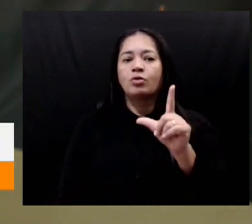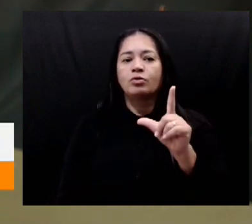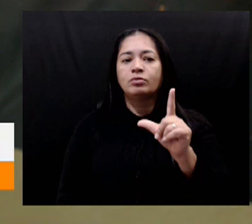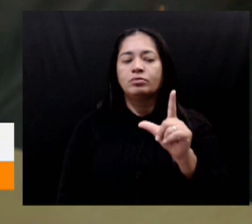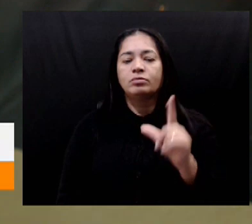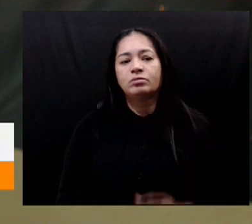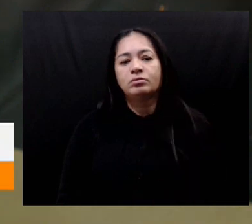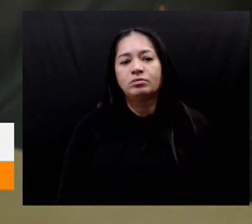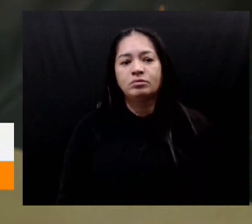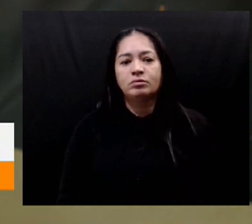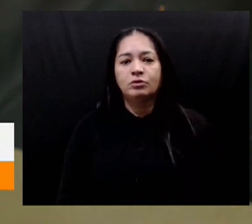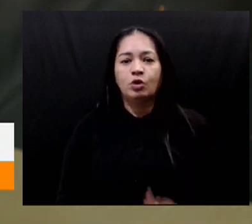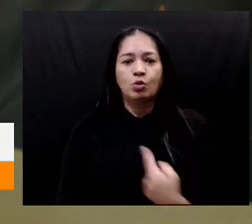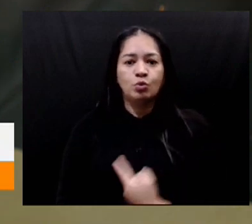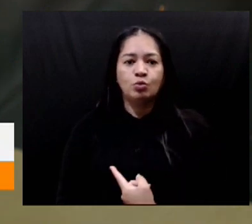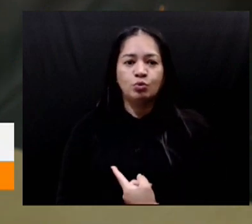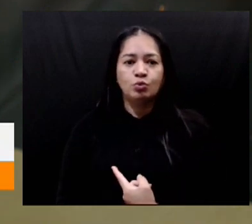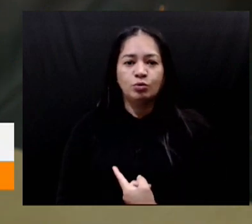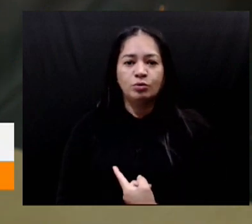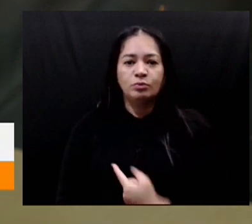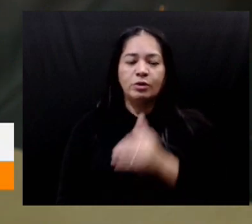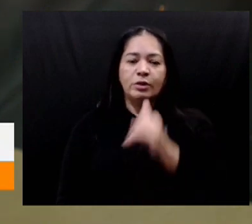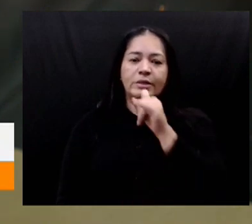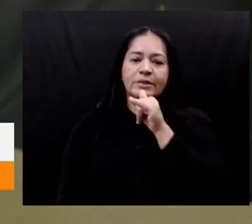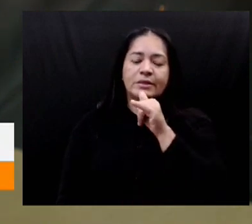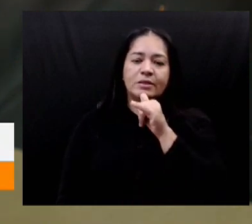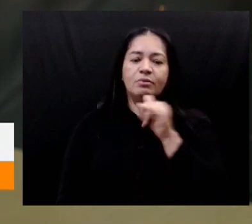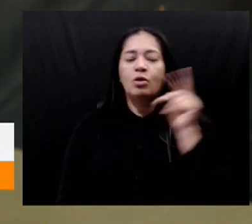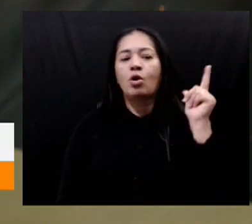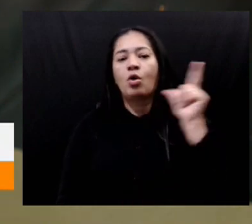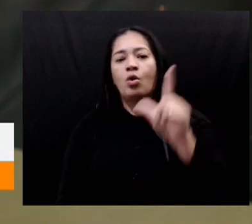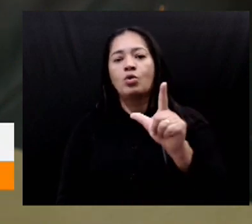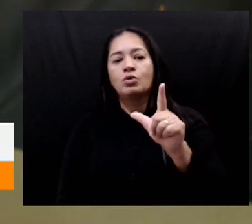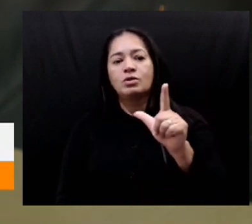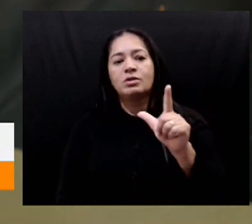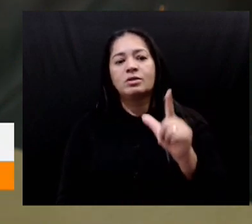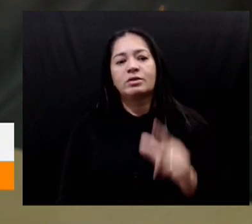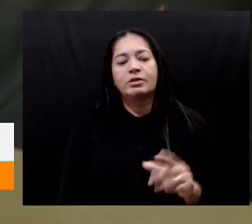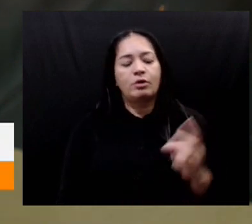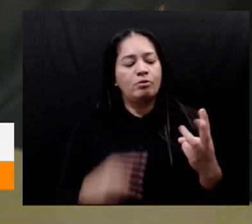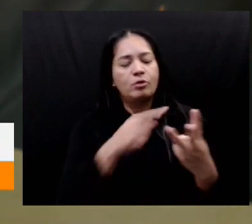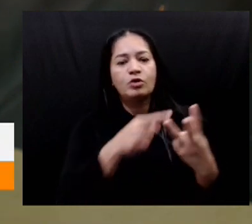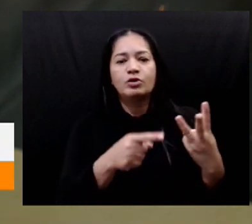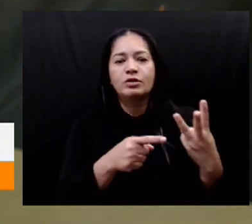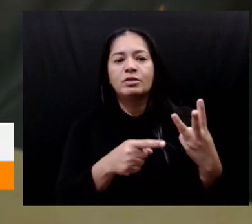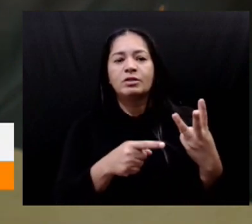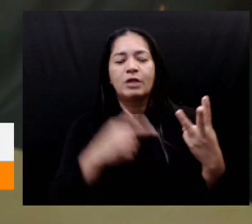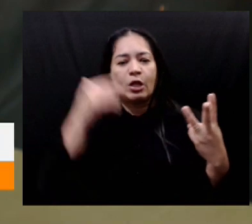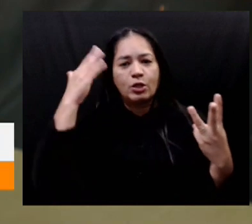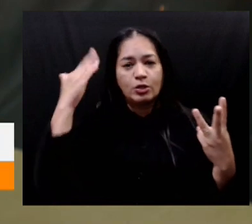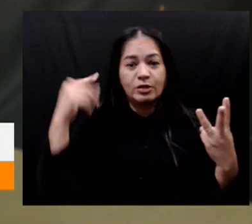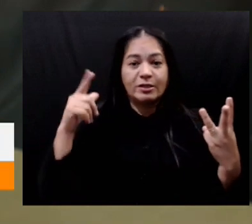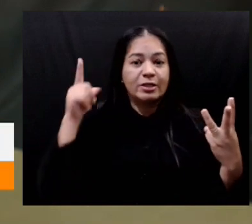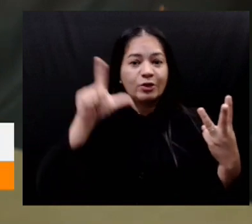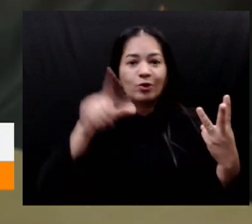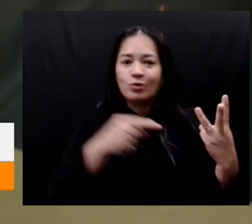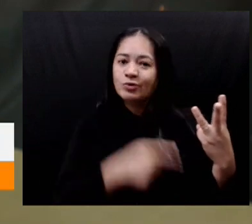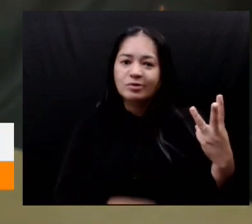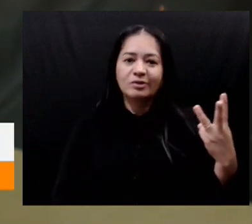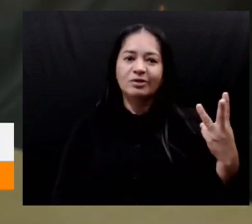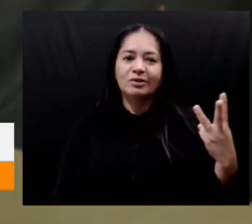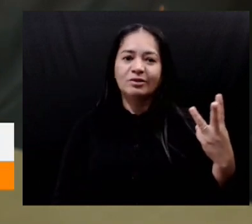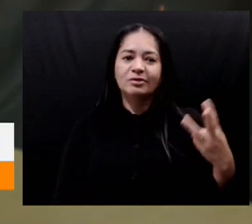nossos exemplos conseguiram o que eles almejavam, que era o sucesso, né? Que era aí a